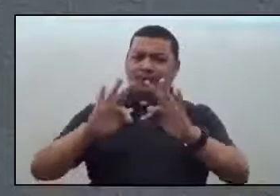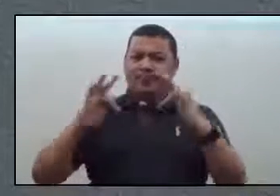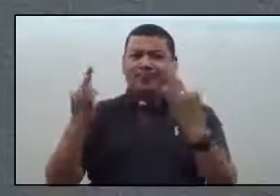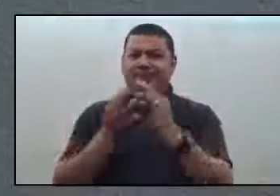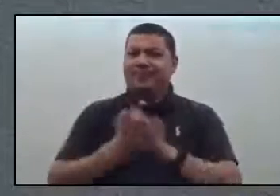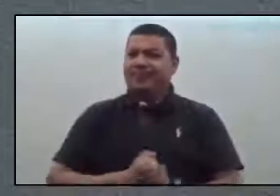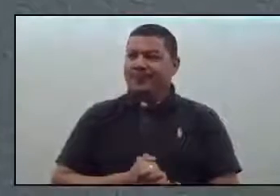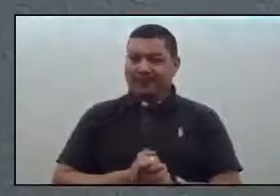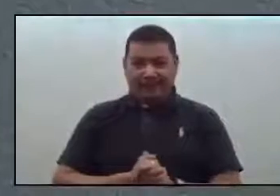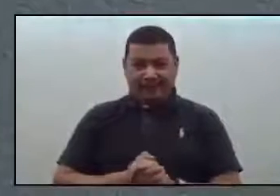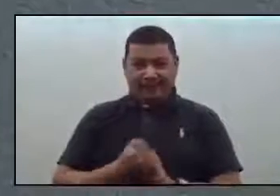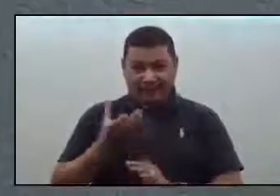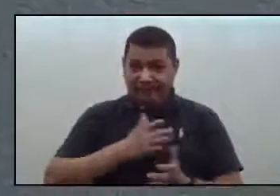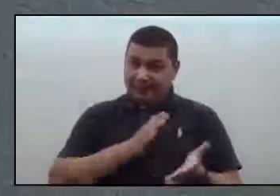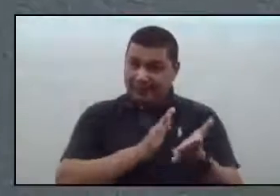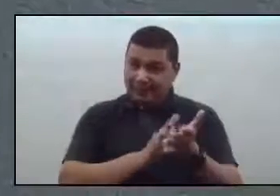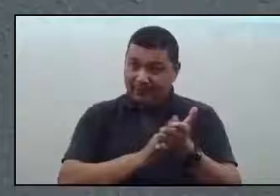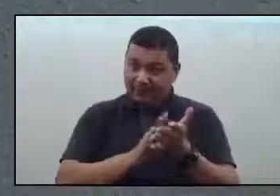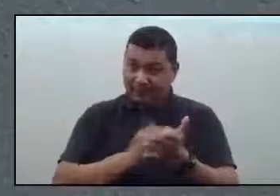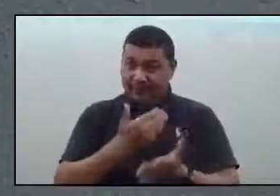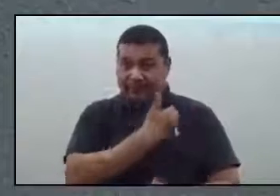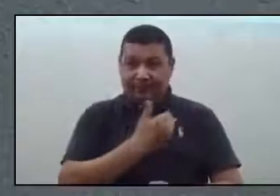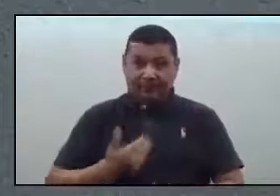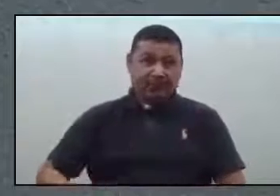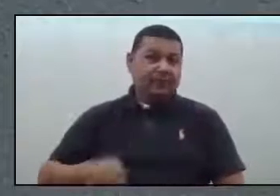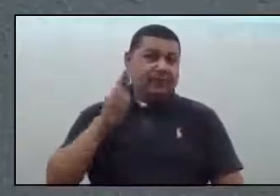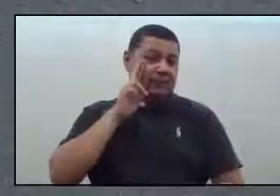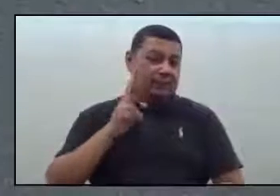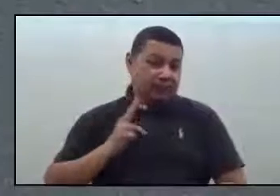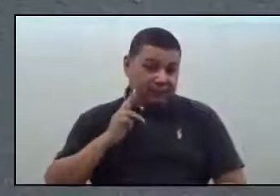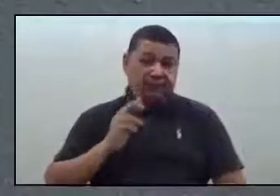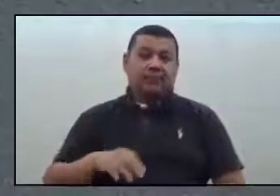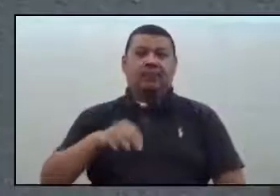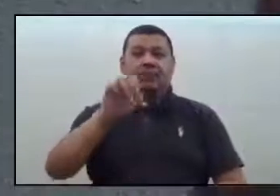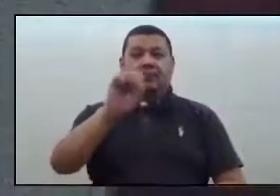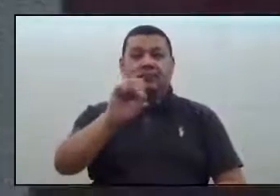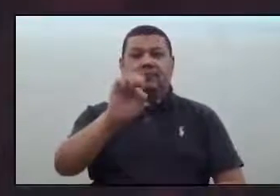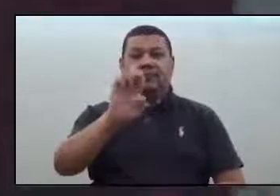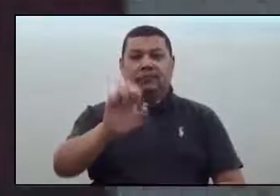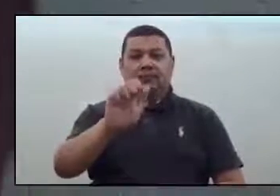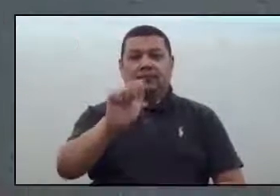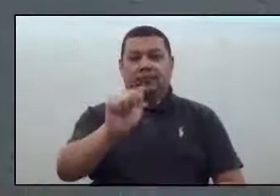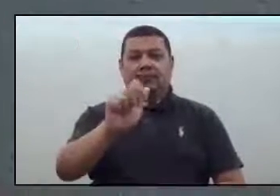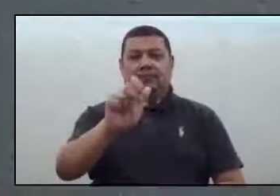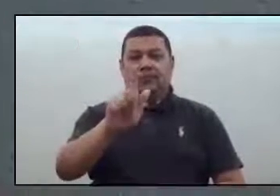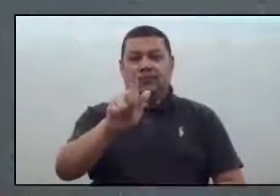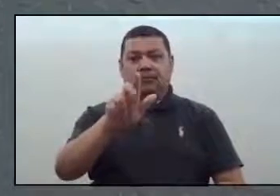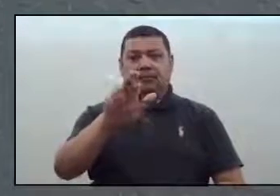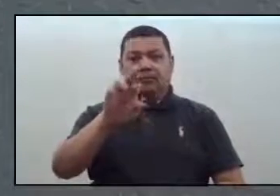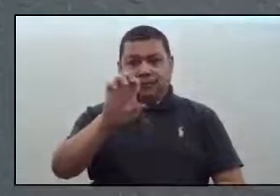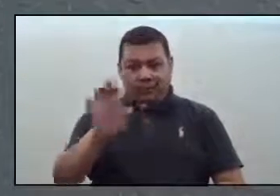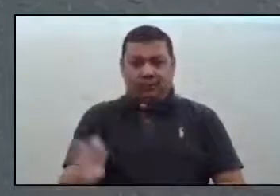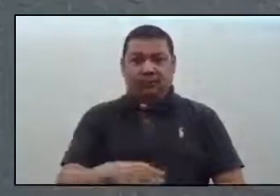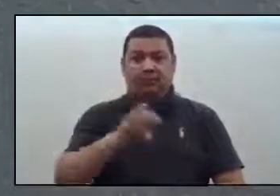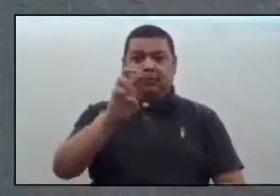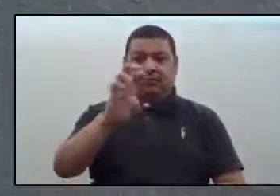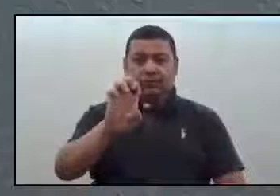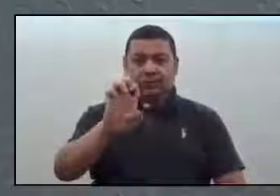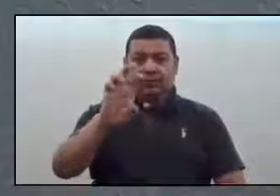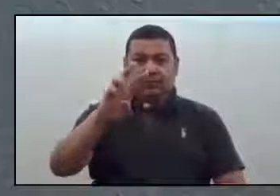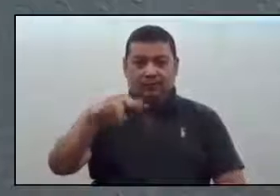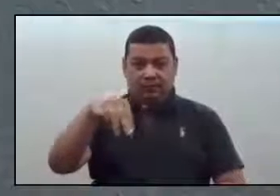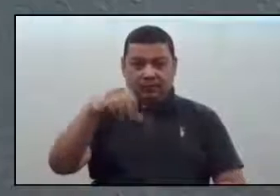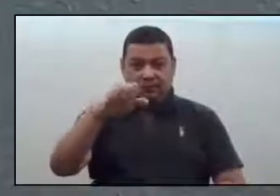Então, nós temos que parabenizar o governo do estado de Rondônia, a SEAGRA, a EMATER, o Idaron e as empresas parceiras.